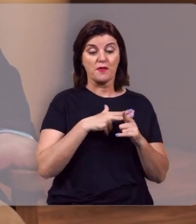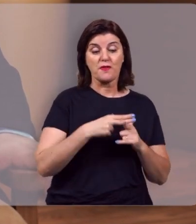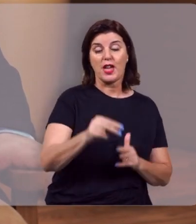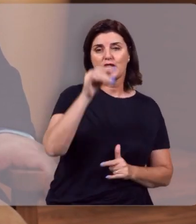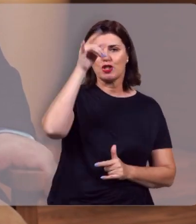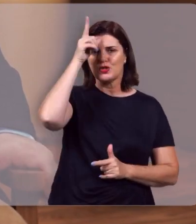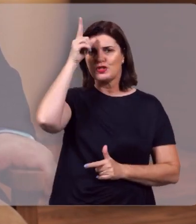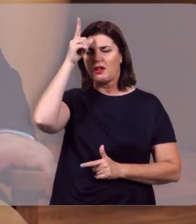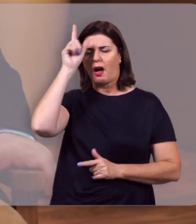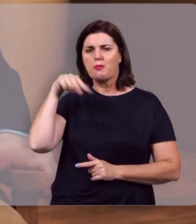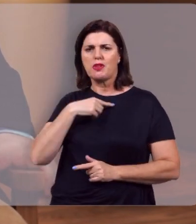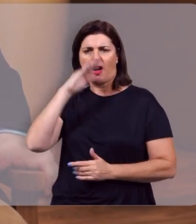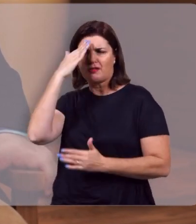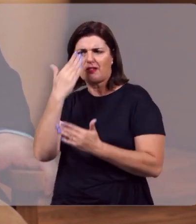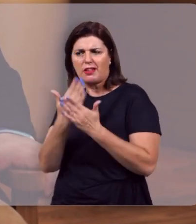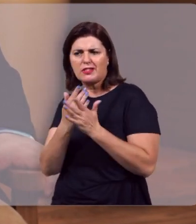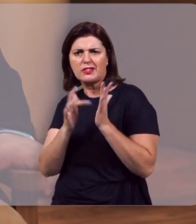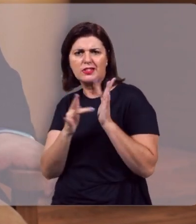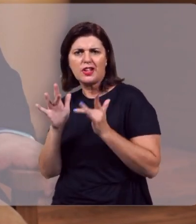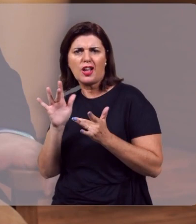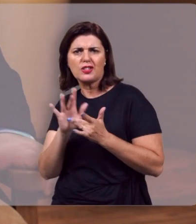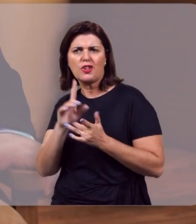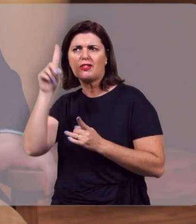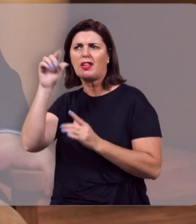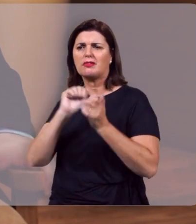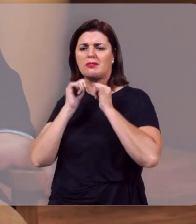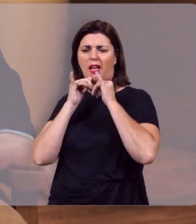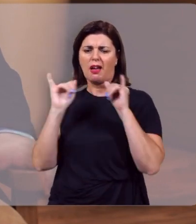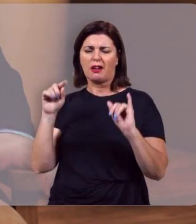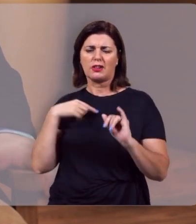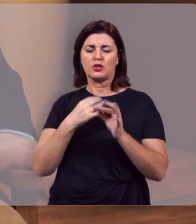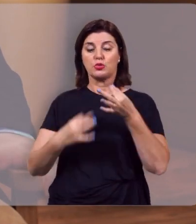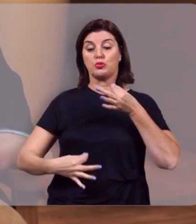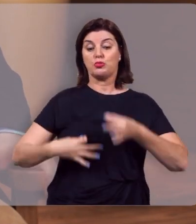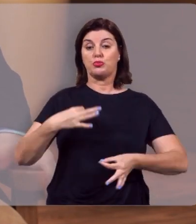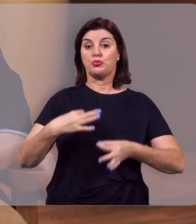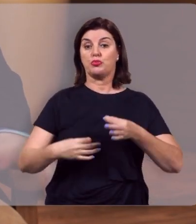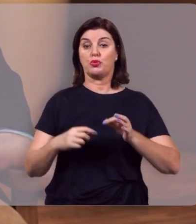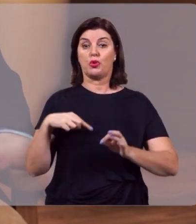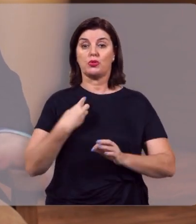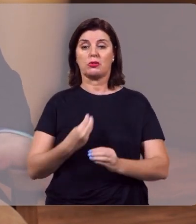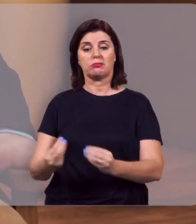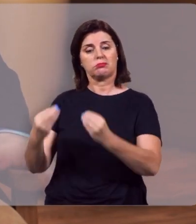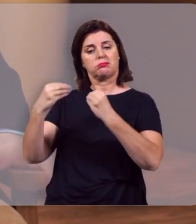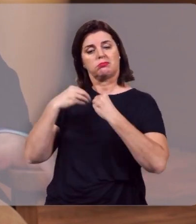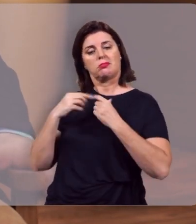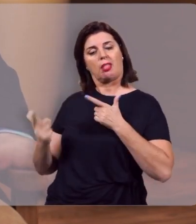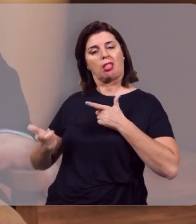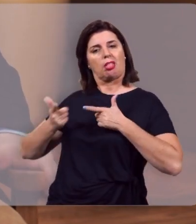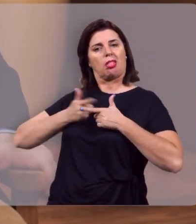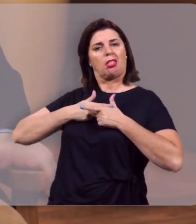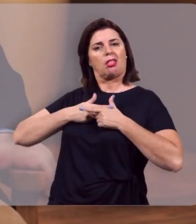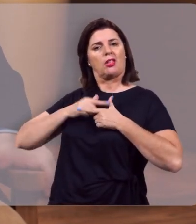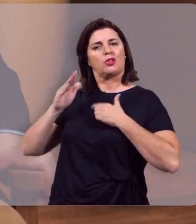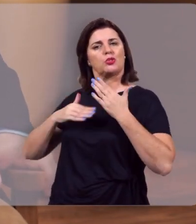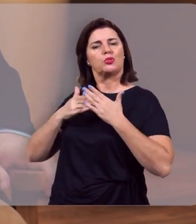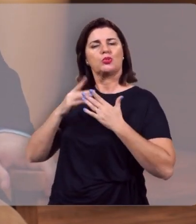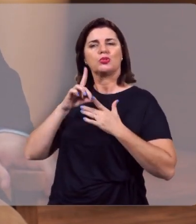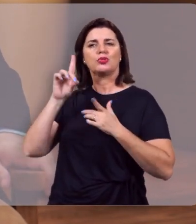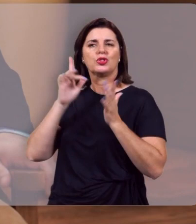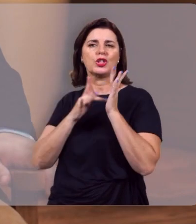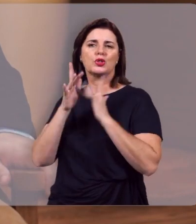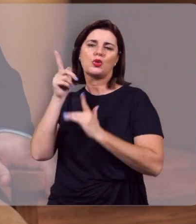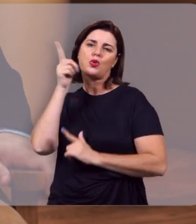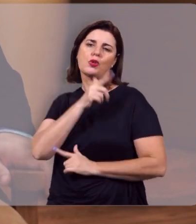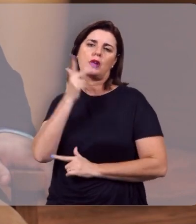diabo. E quando nós cremos em Jesus, Deus nos declara justos e coloca na nossa conta tudo aquilo que Jesus conquistou